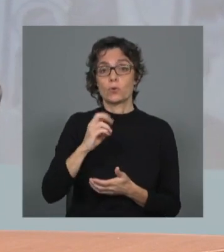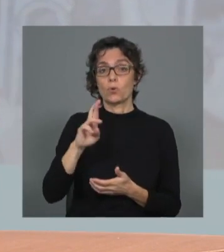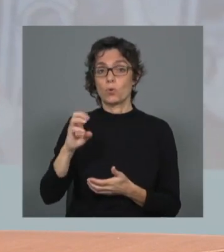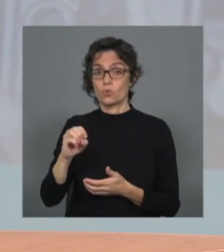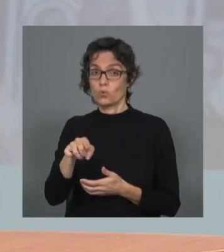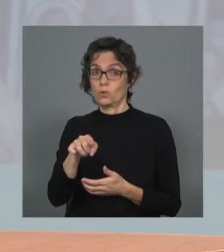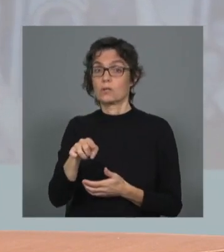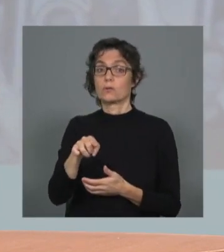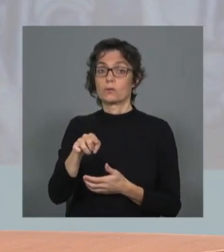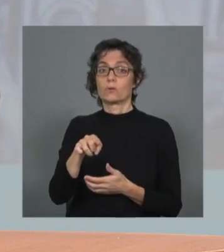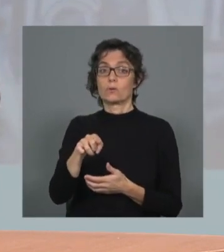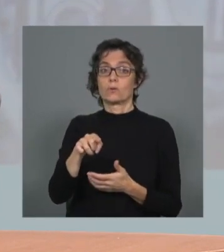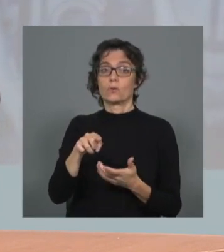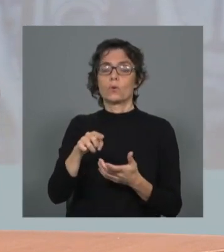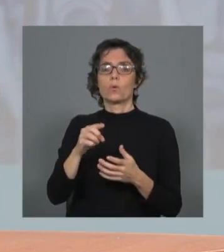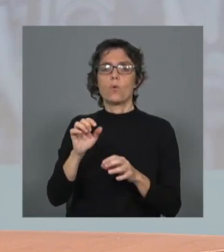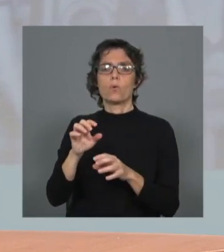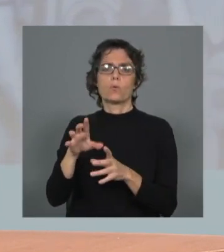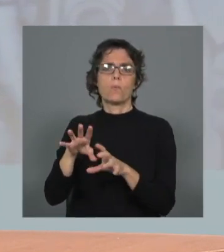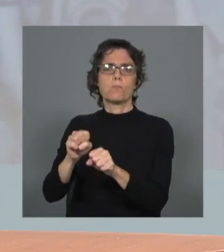do Norte, que foram